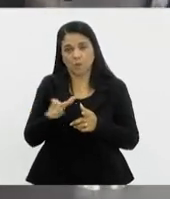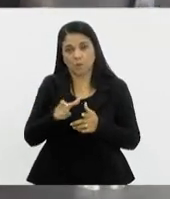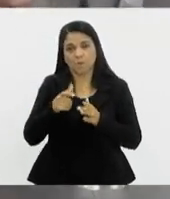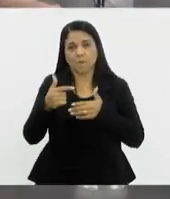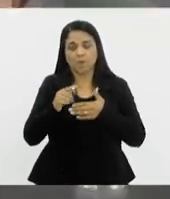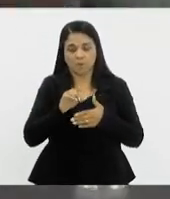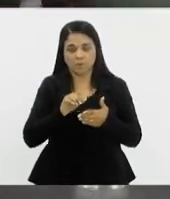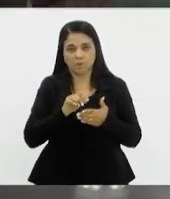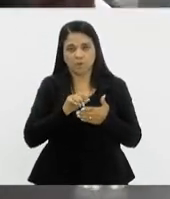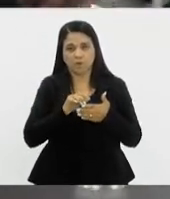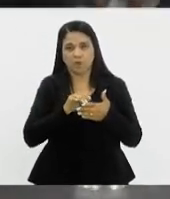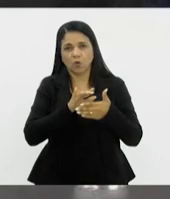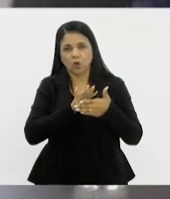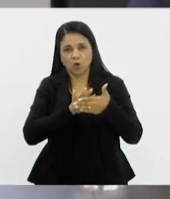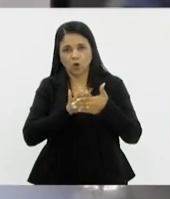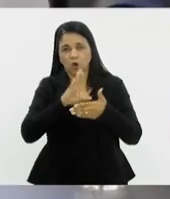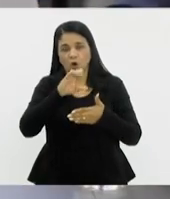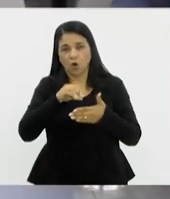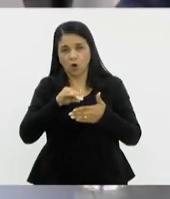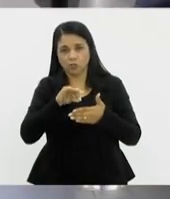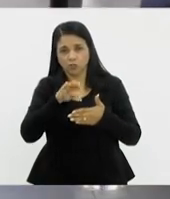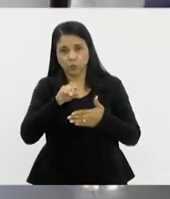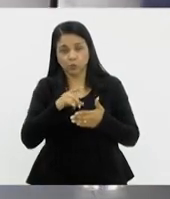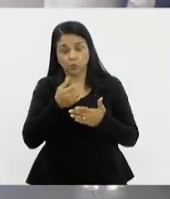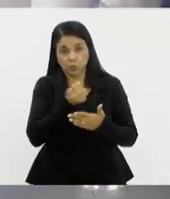barras e números legíveis.